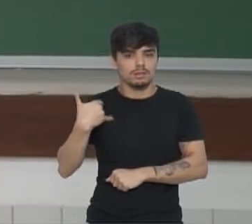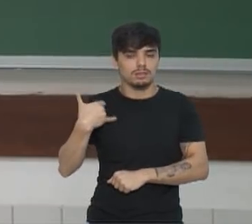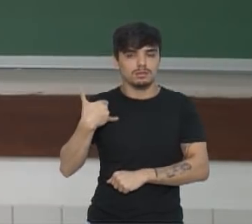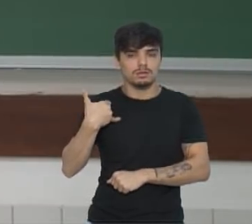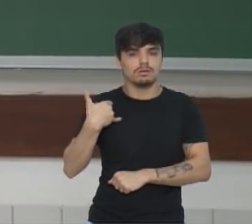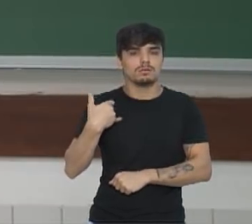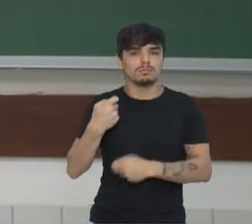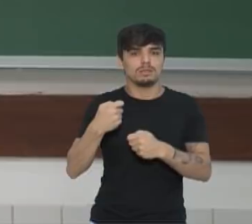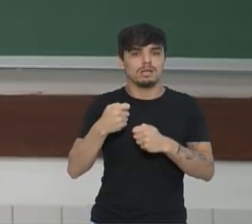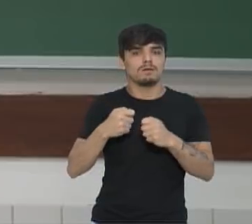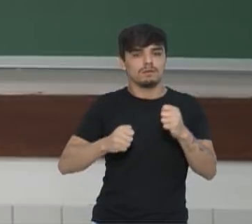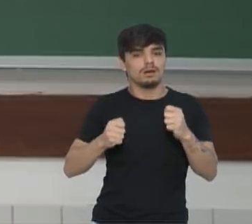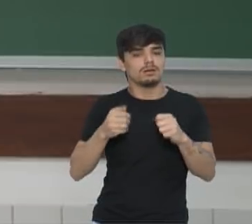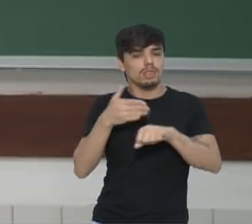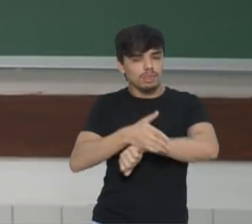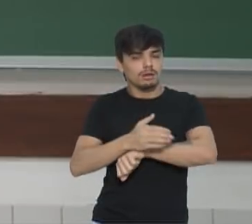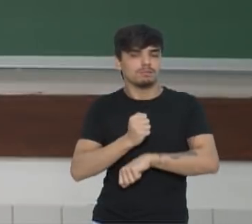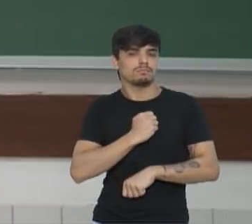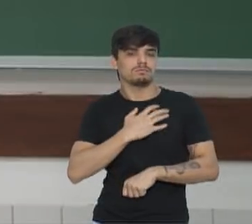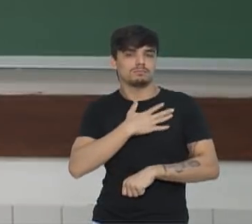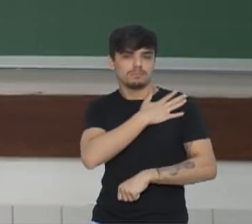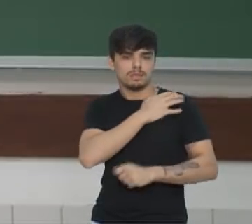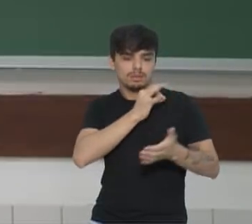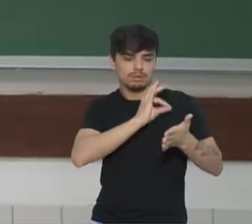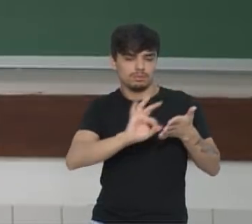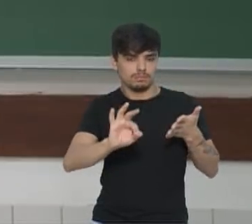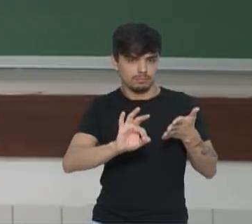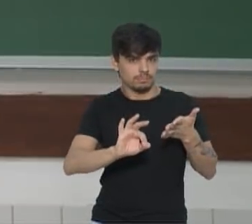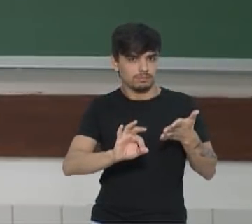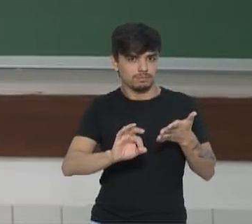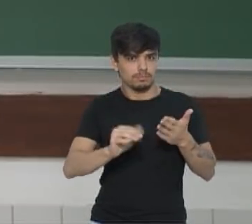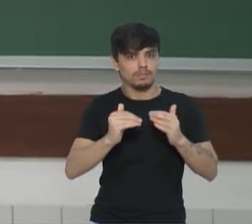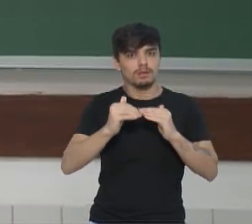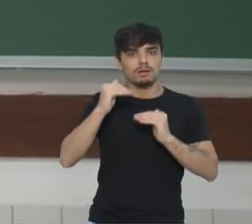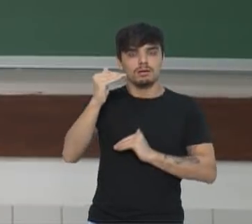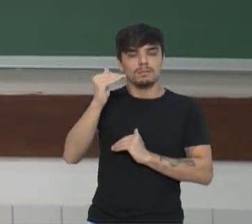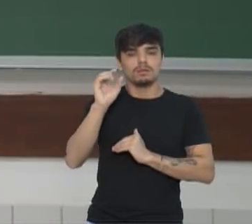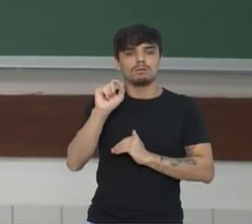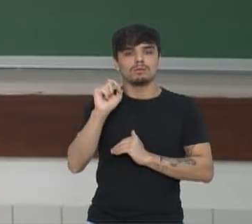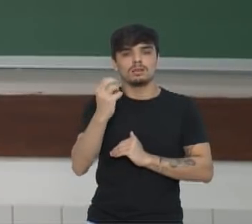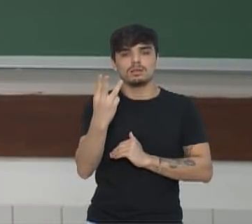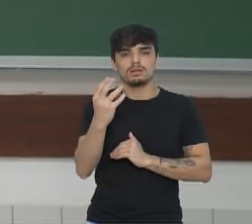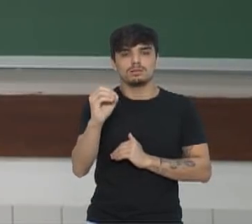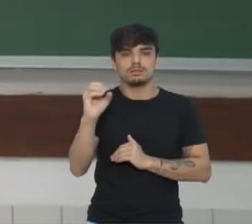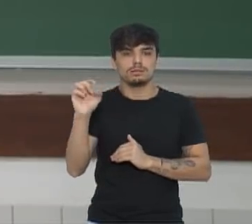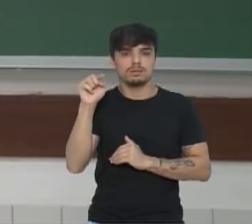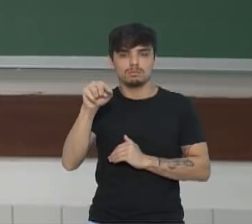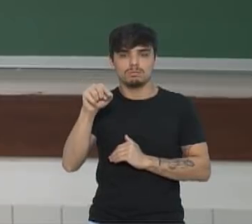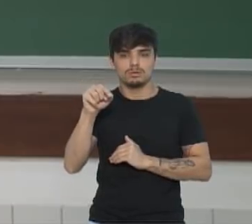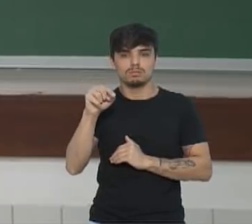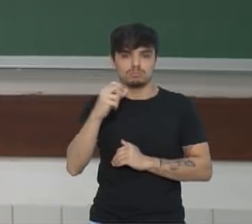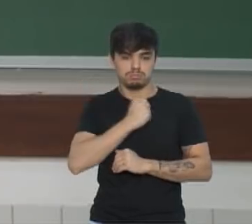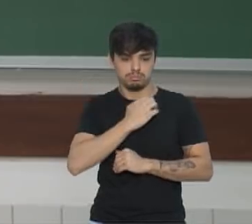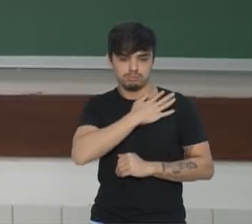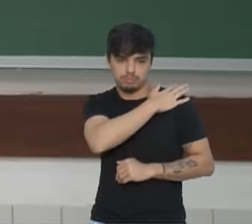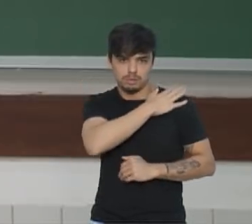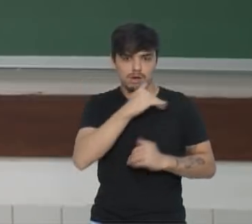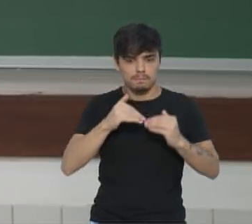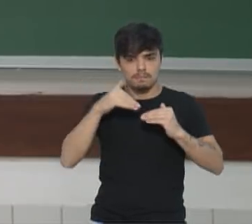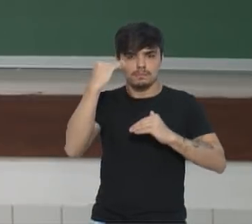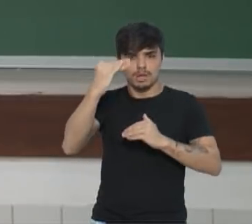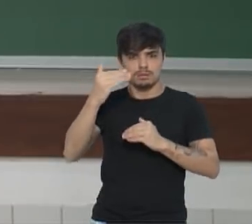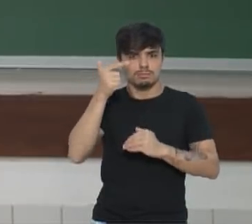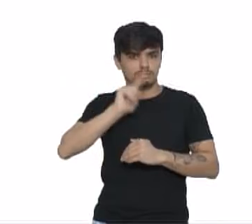ser alistados no exército. Eles vão conseguir apenas aumentar 300 mil a quantidade de soldados que eles tinham para